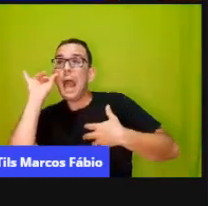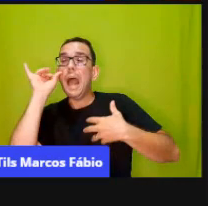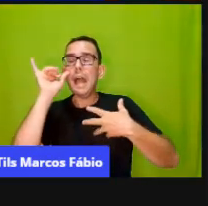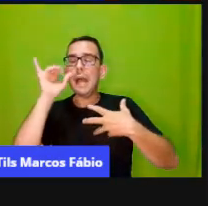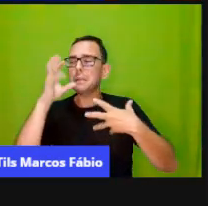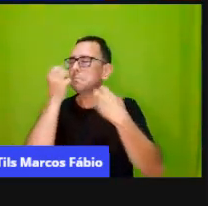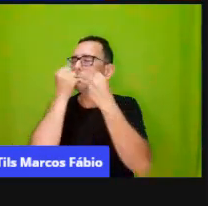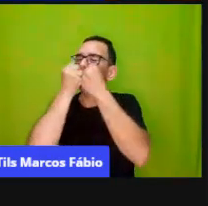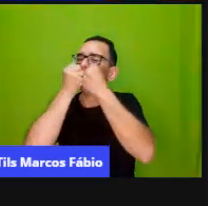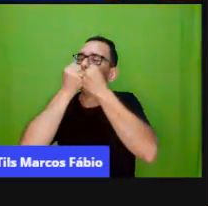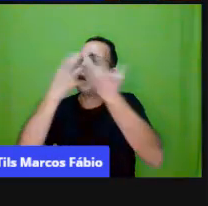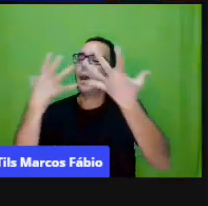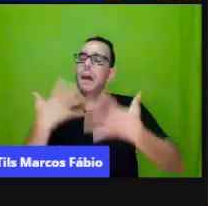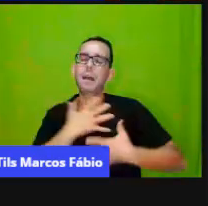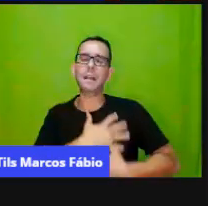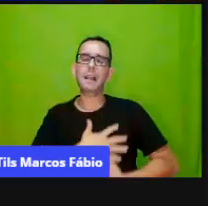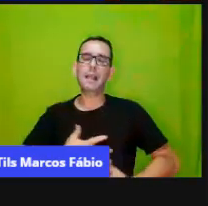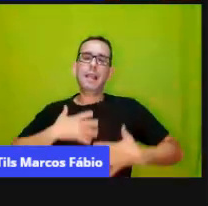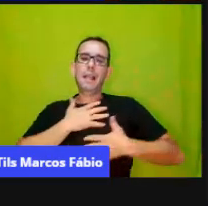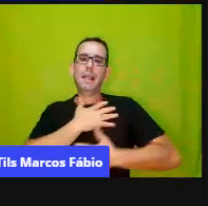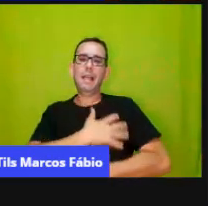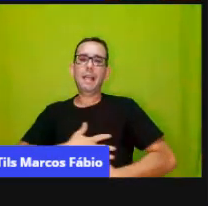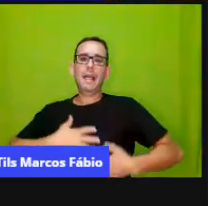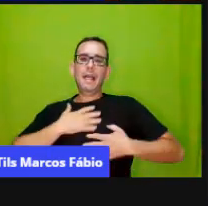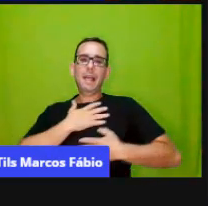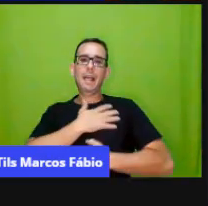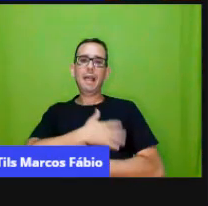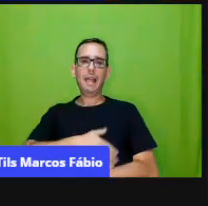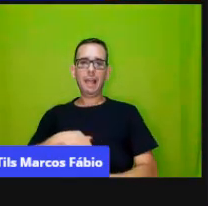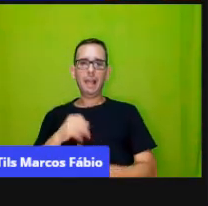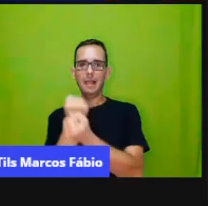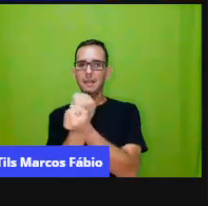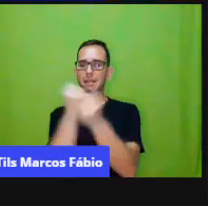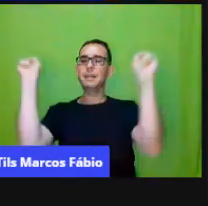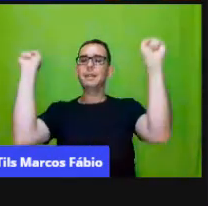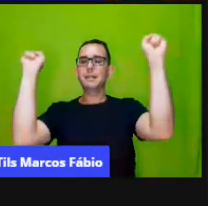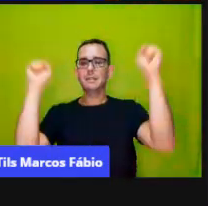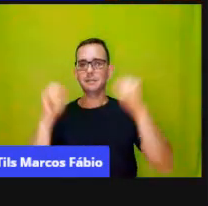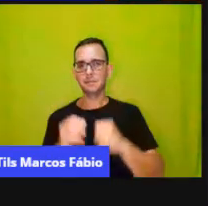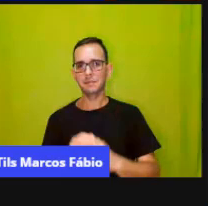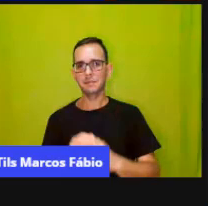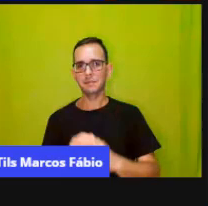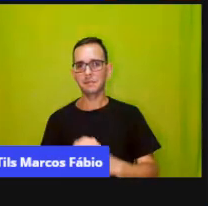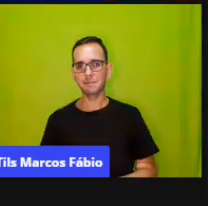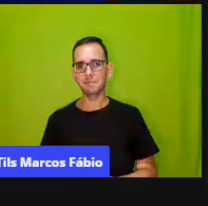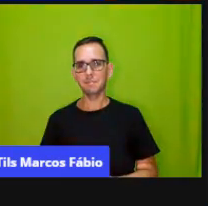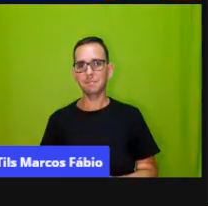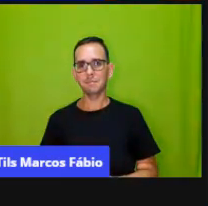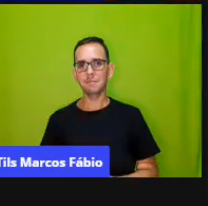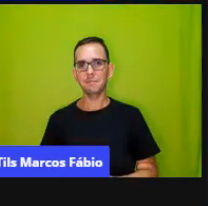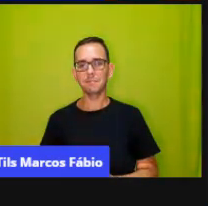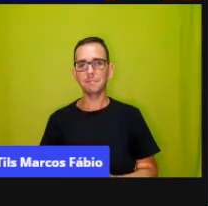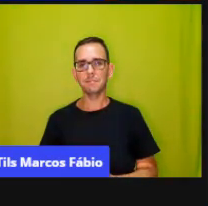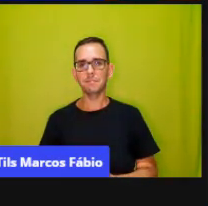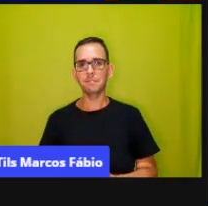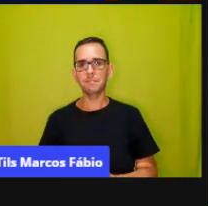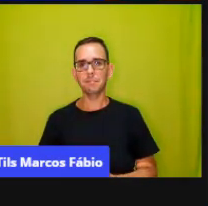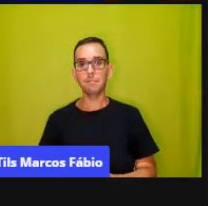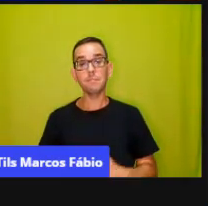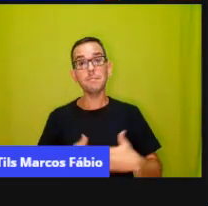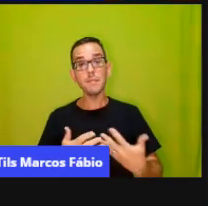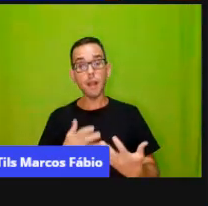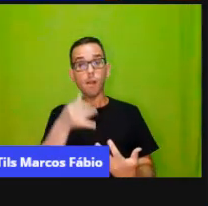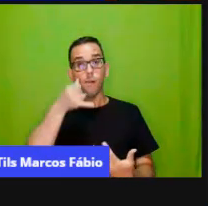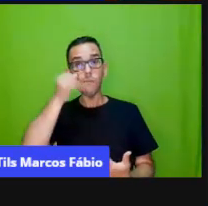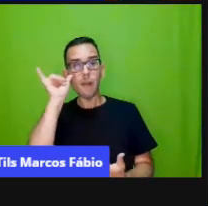sensação agradável de pisar numa grama e a liberdade. O próximo, por favor. Né? Então, vacas normalmente